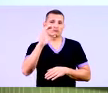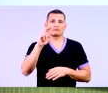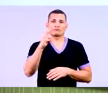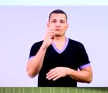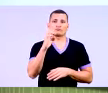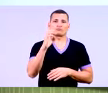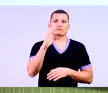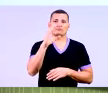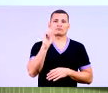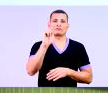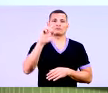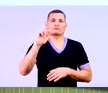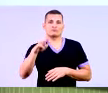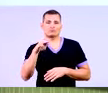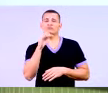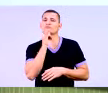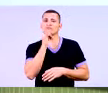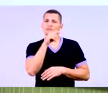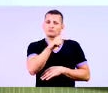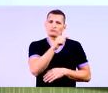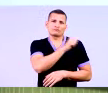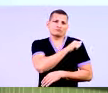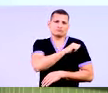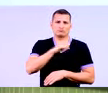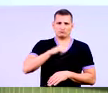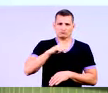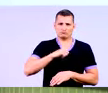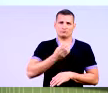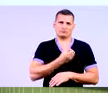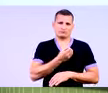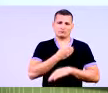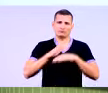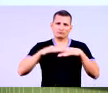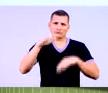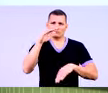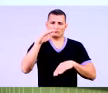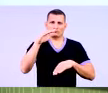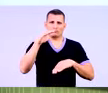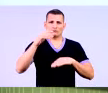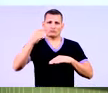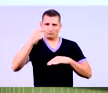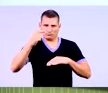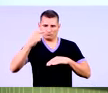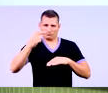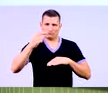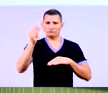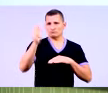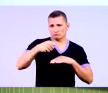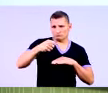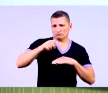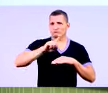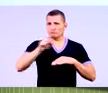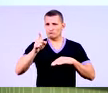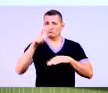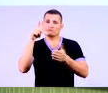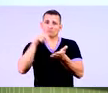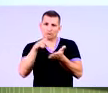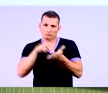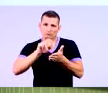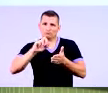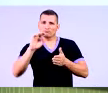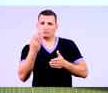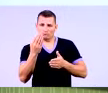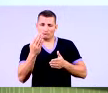esse aluno tem uma nota maior que 7 sim ou não verdadeiro ou falso eu possa